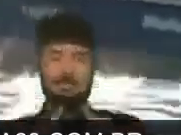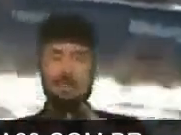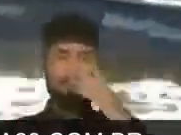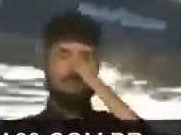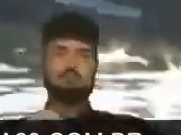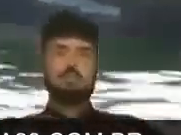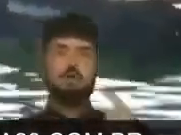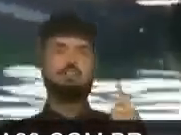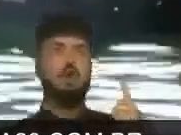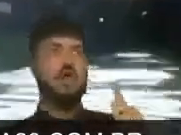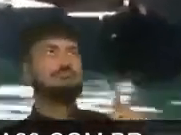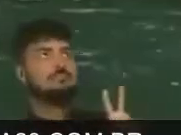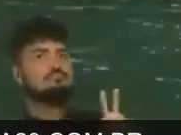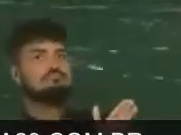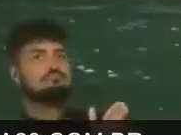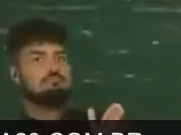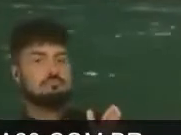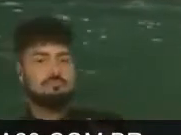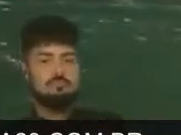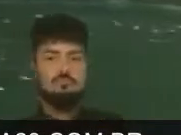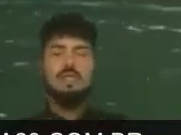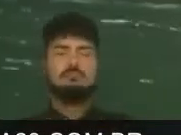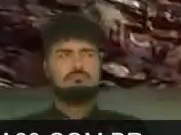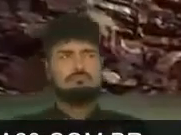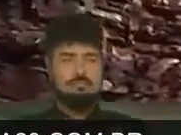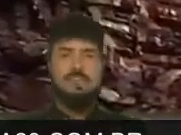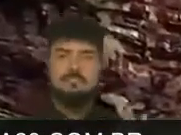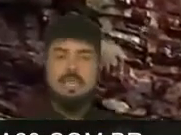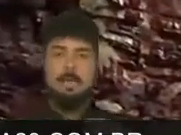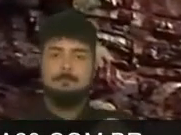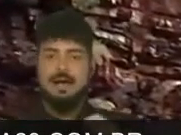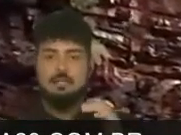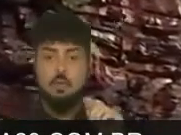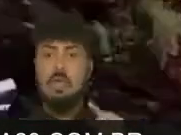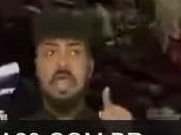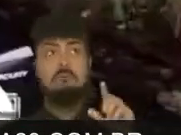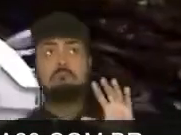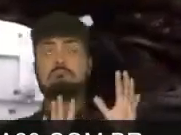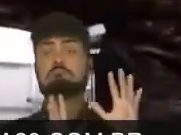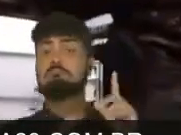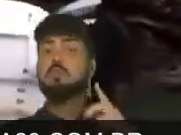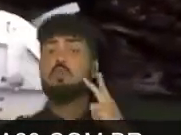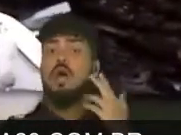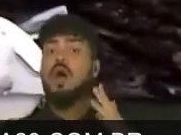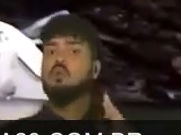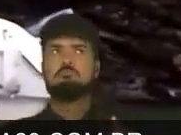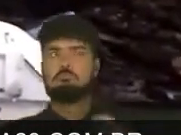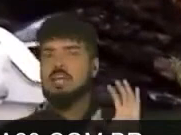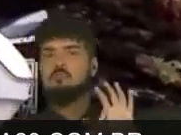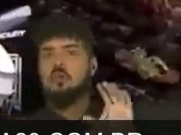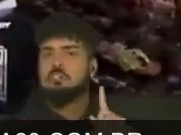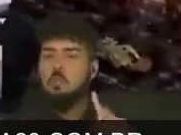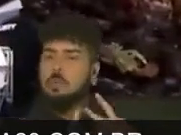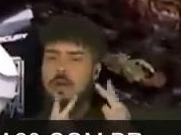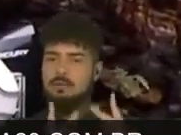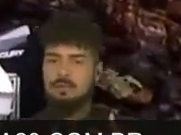evento inédito. O inquérito foi concluído em março. Evento natural, sem intervenção humana. A queda no número de visitantes